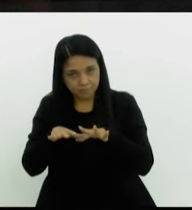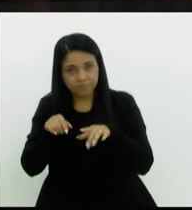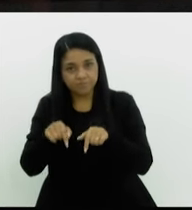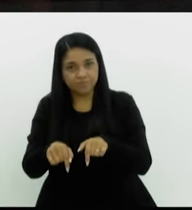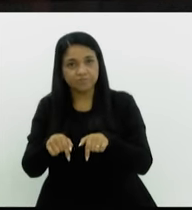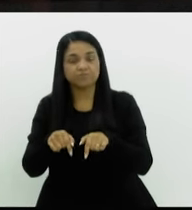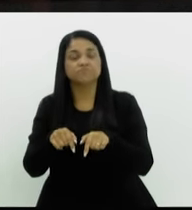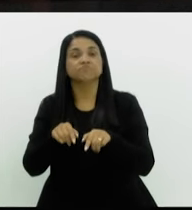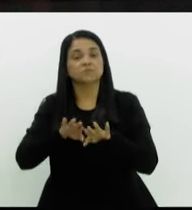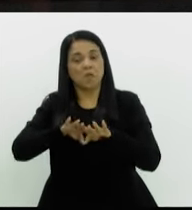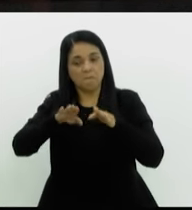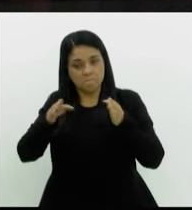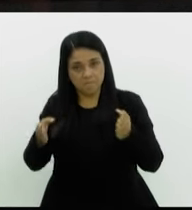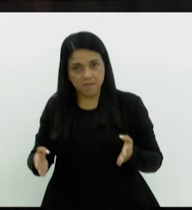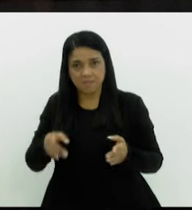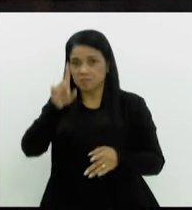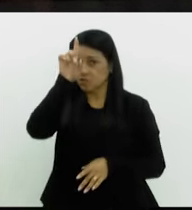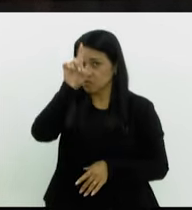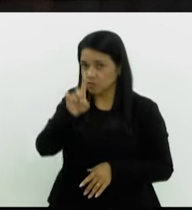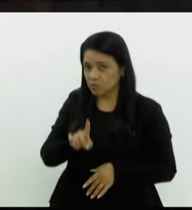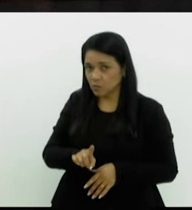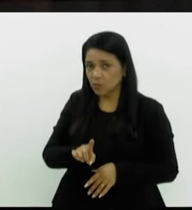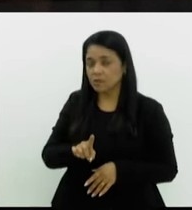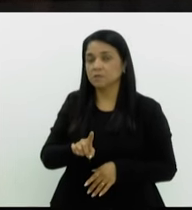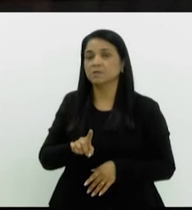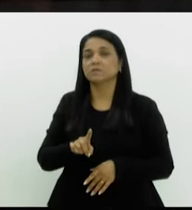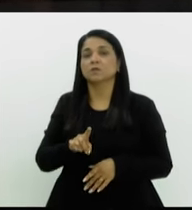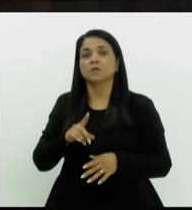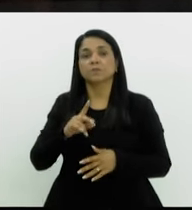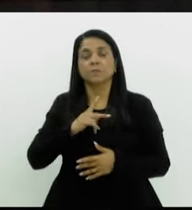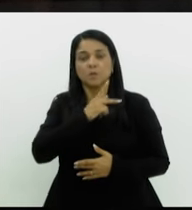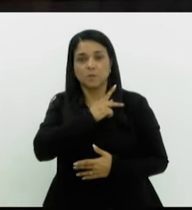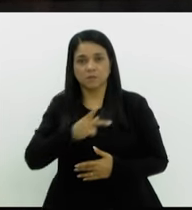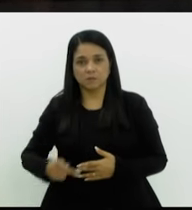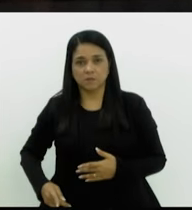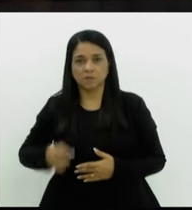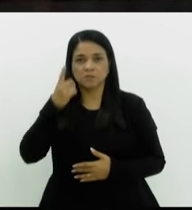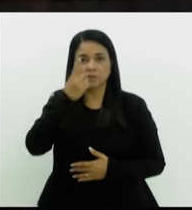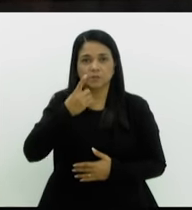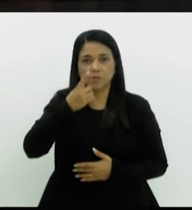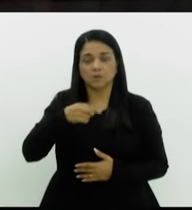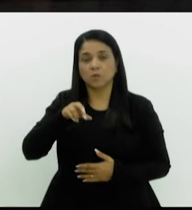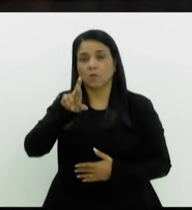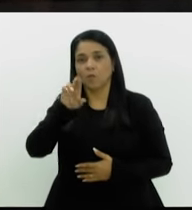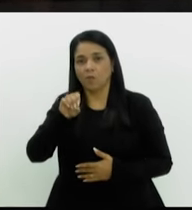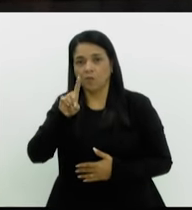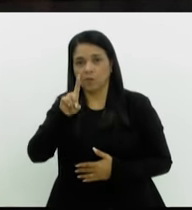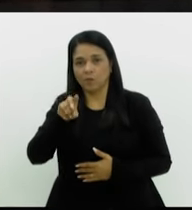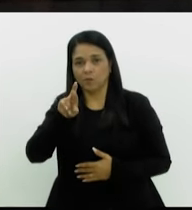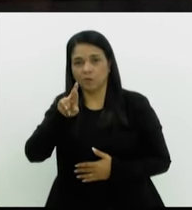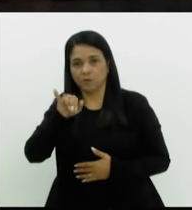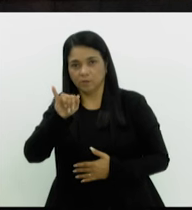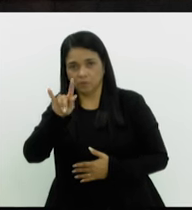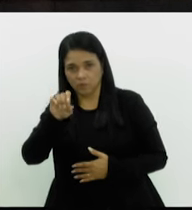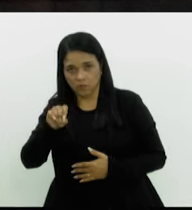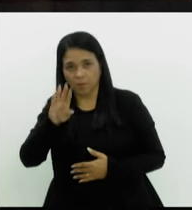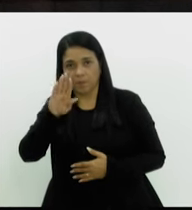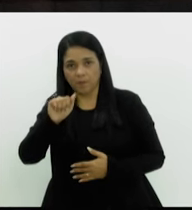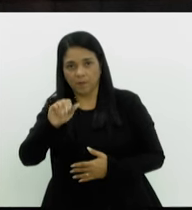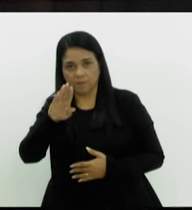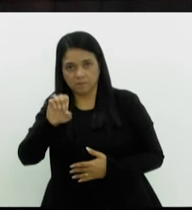através da sua mesa diretora, capitaneado pelo presidente deputado Rodrigo Bacelar, vai estar,